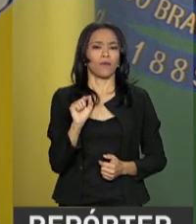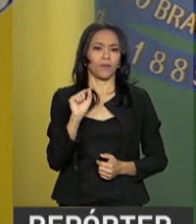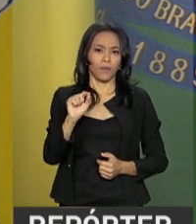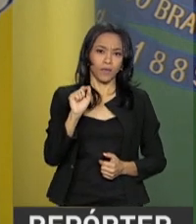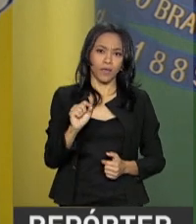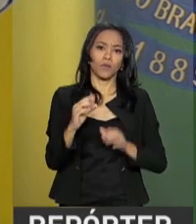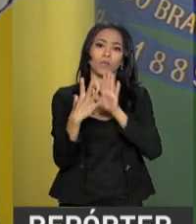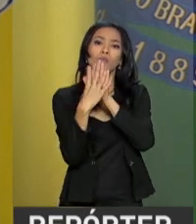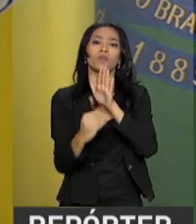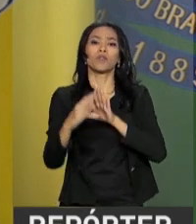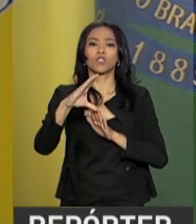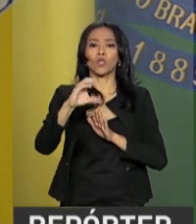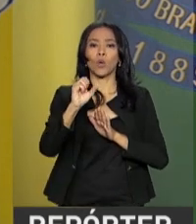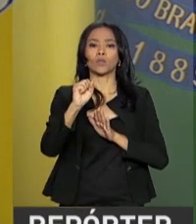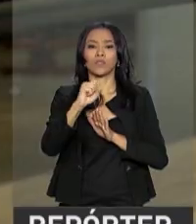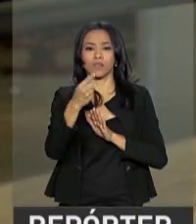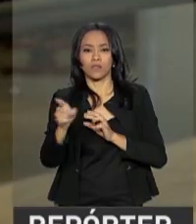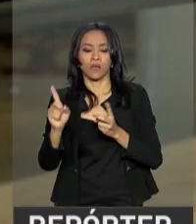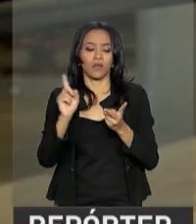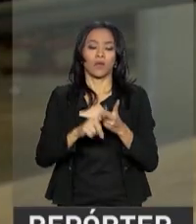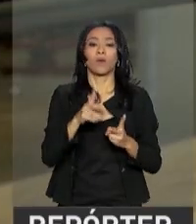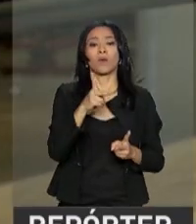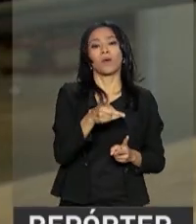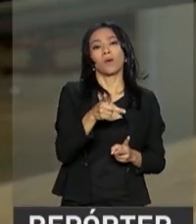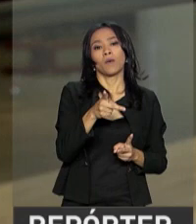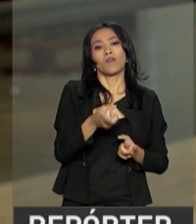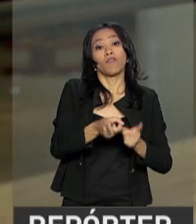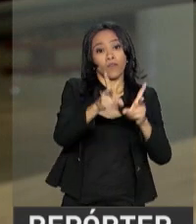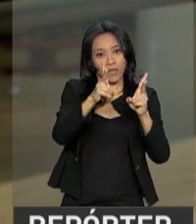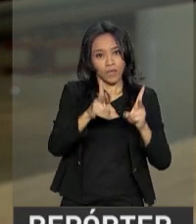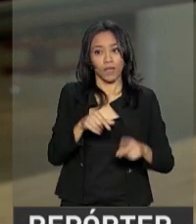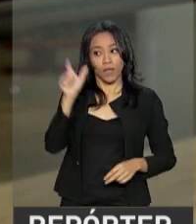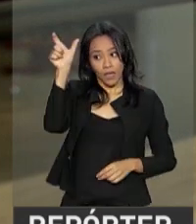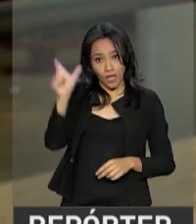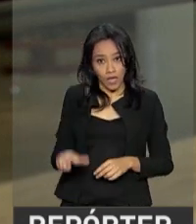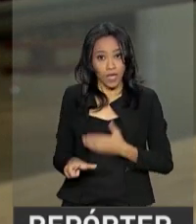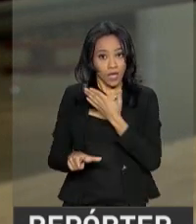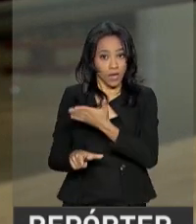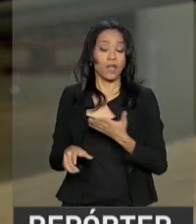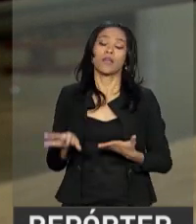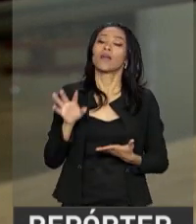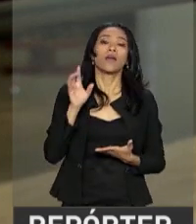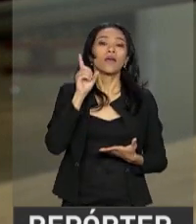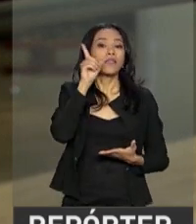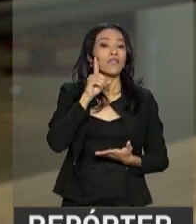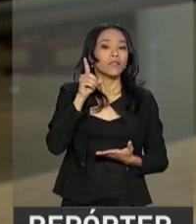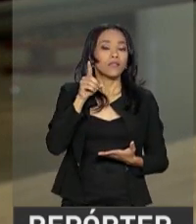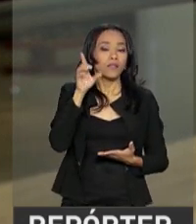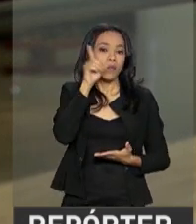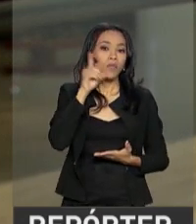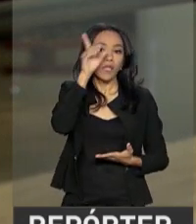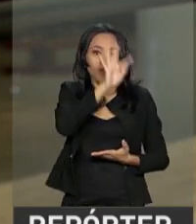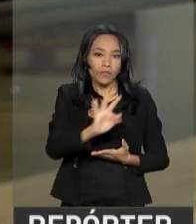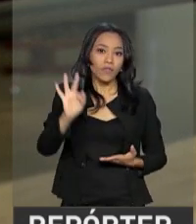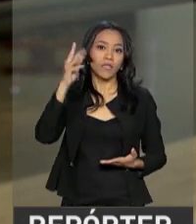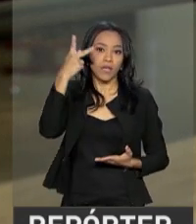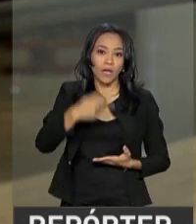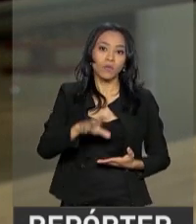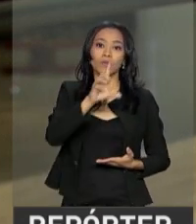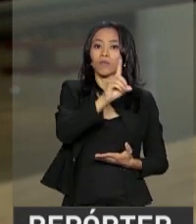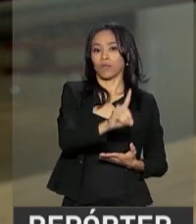concessão da privatização ronaldo fonseca é deputado federal pelo distrito federal além do programa de